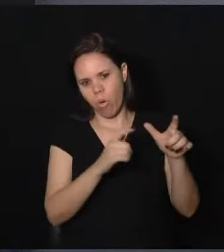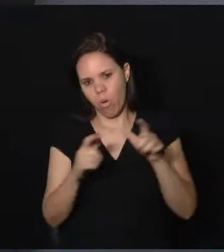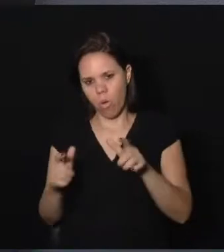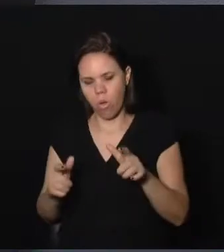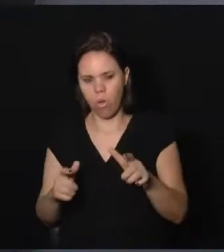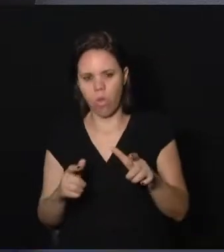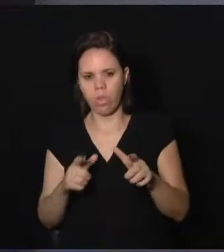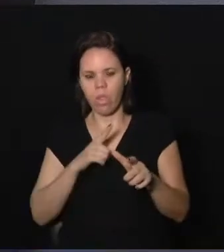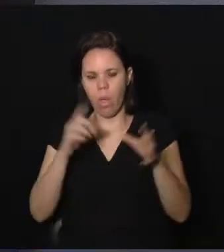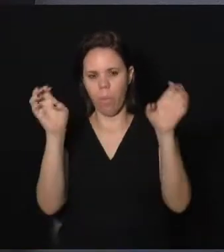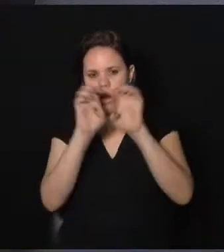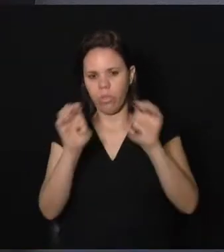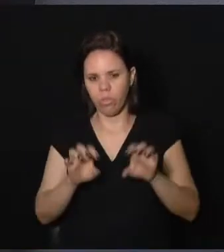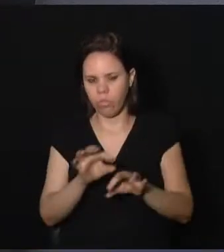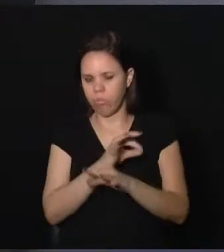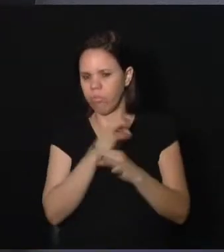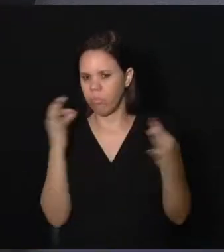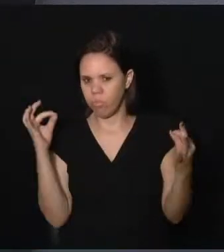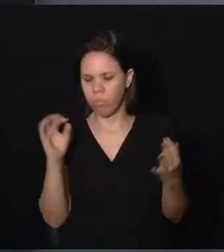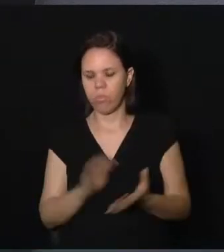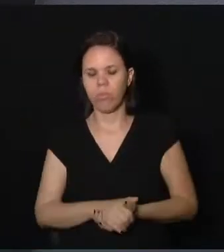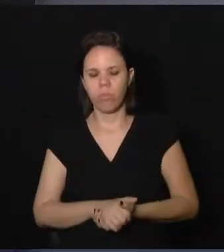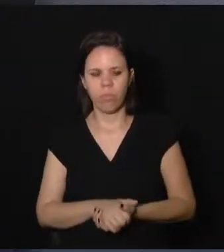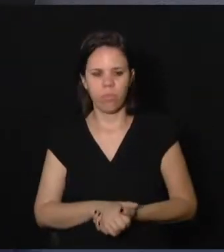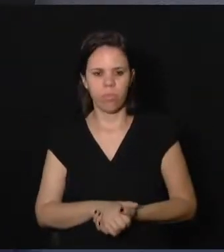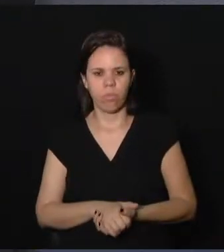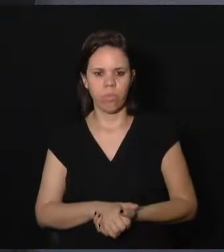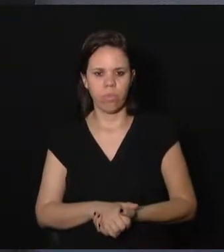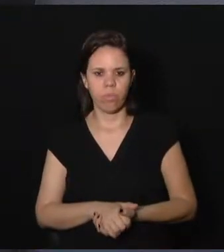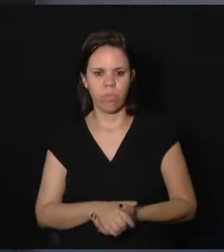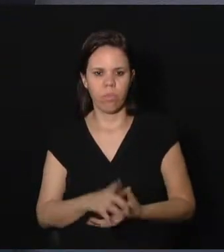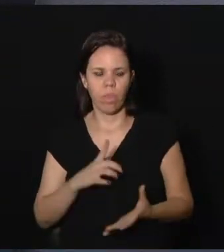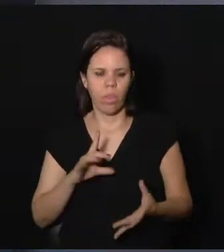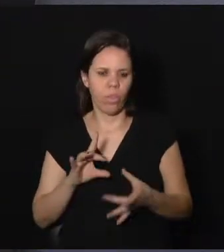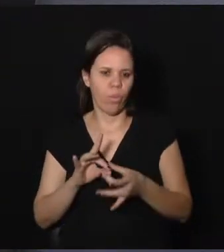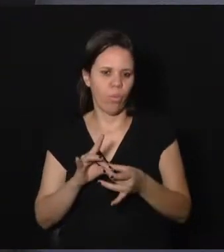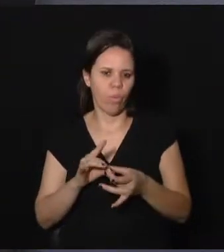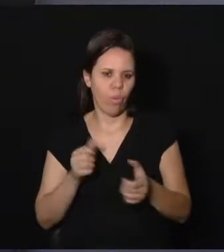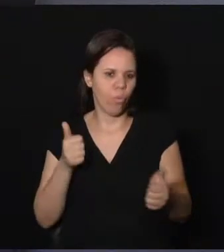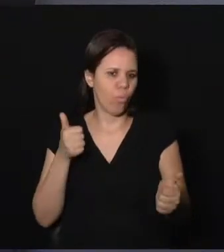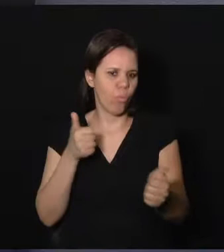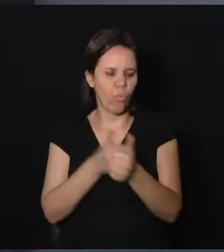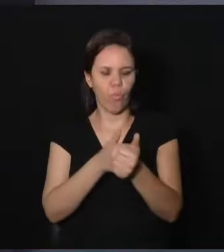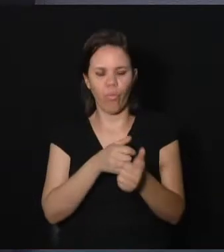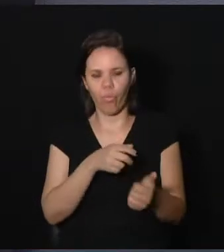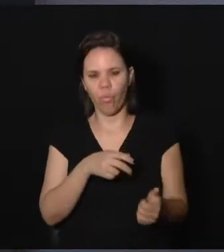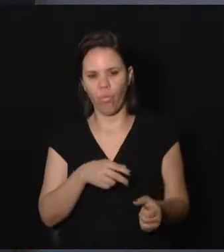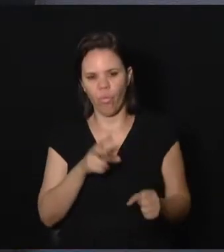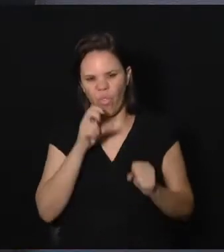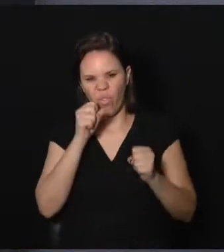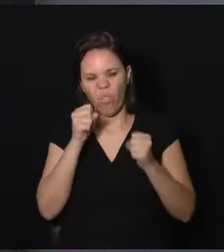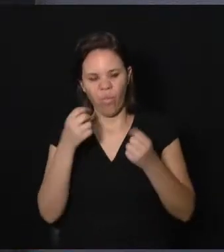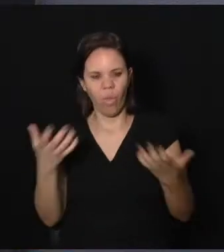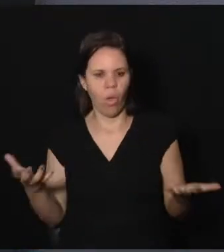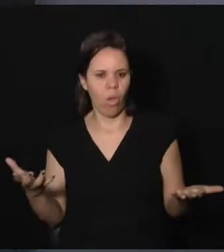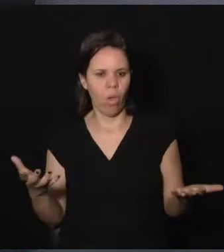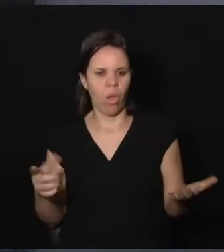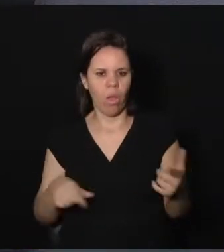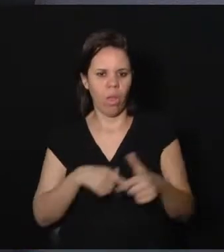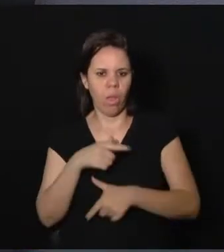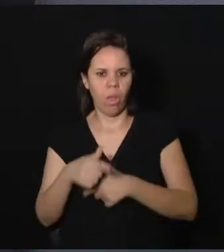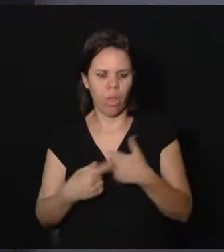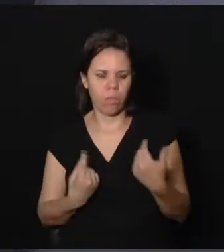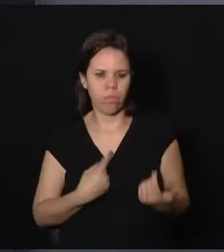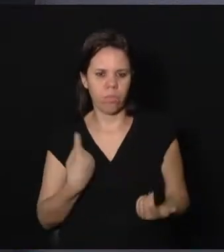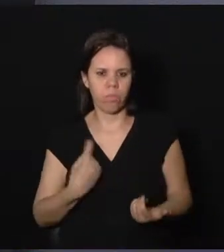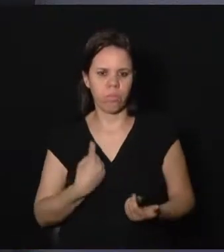uma estrutura melhor, enfim, somar forças com segmentos fortes aí, que às vezes estão trabalhando